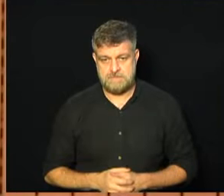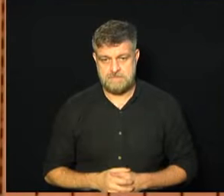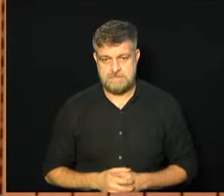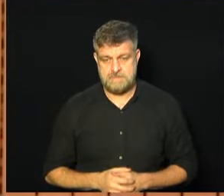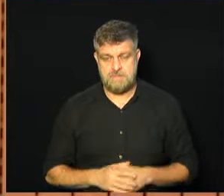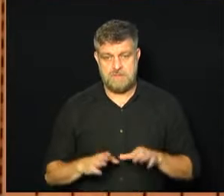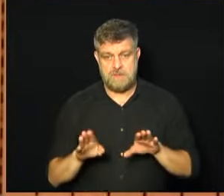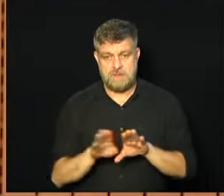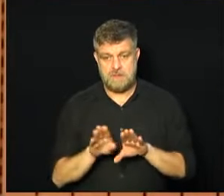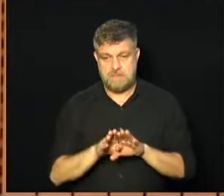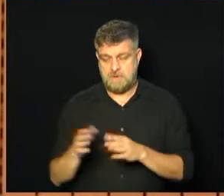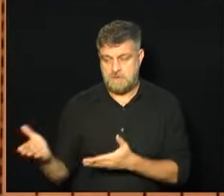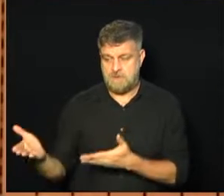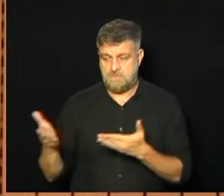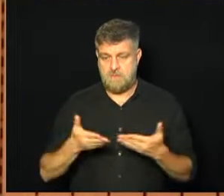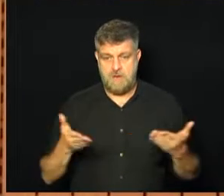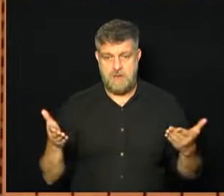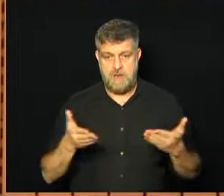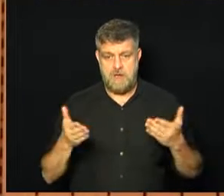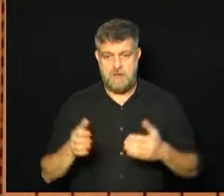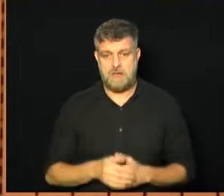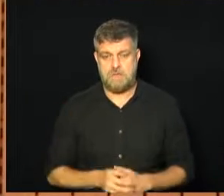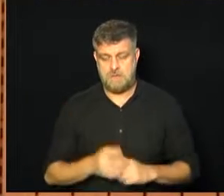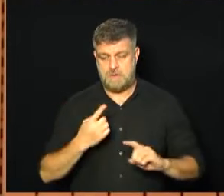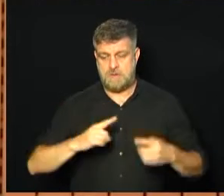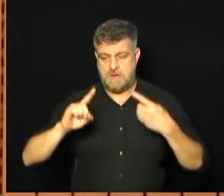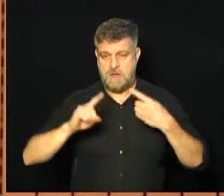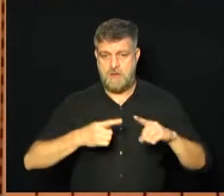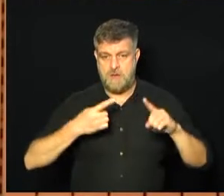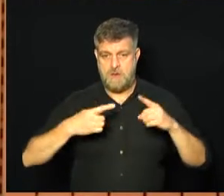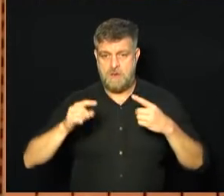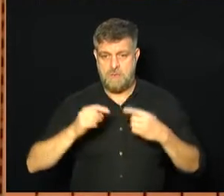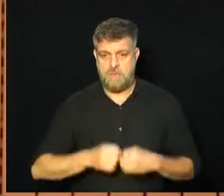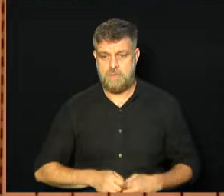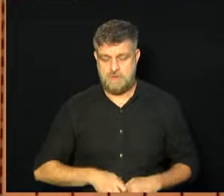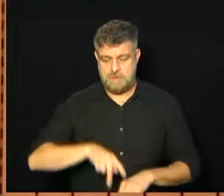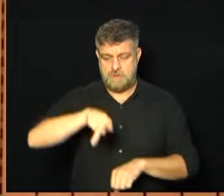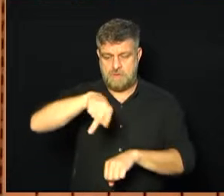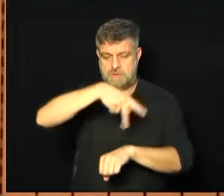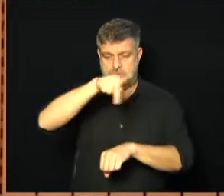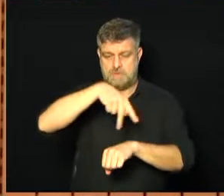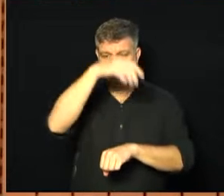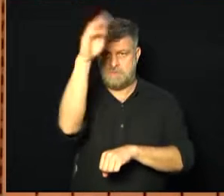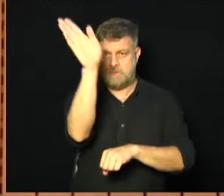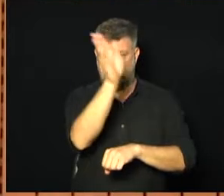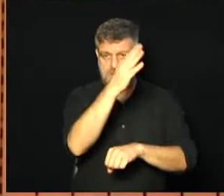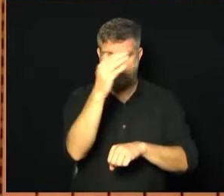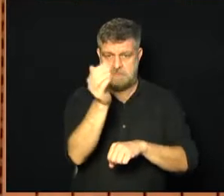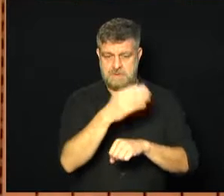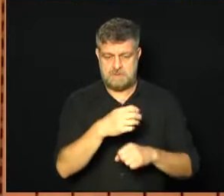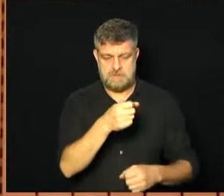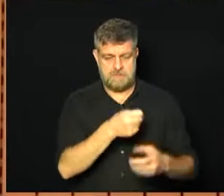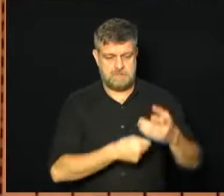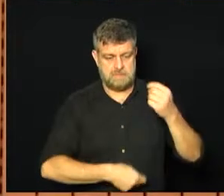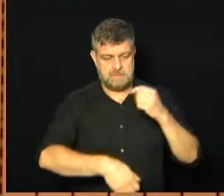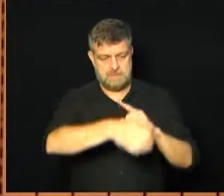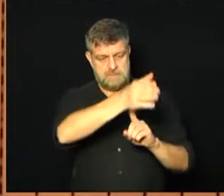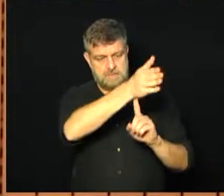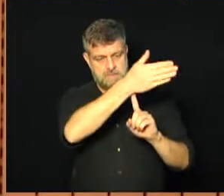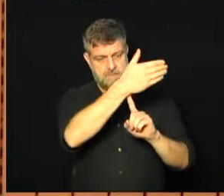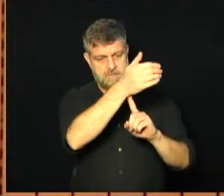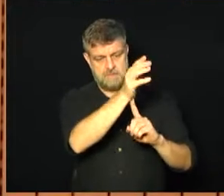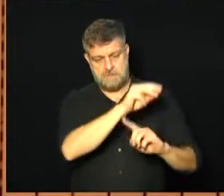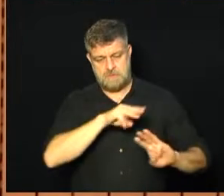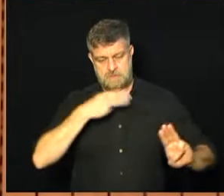Convidamos os presentes para a execução do Hino Nacional Brasileiro, com letra de Joaquim Osório Duque Estrada e música de